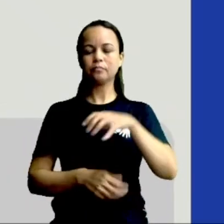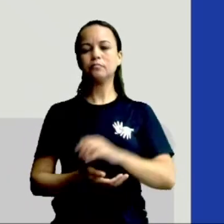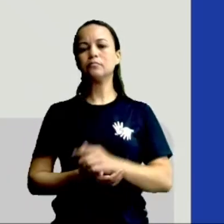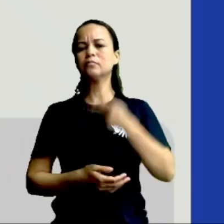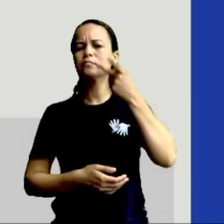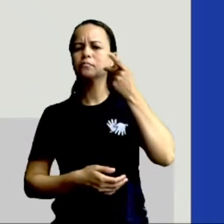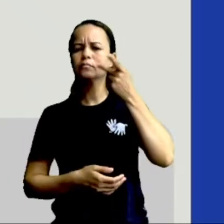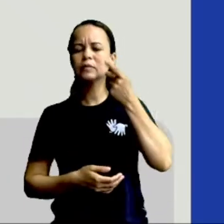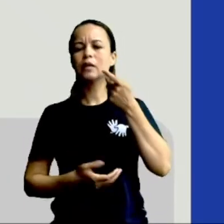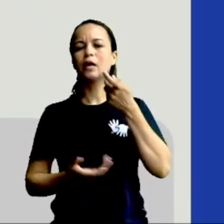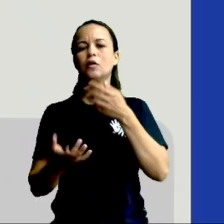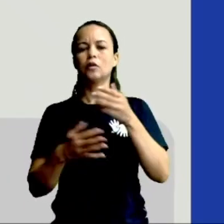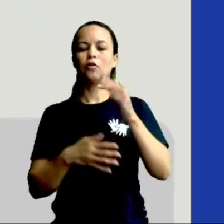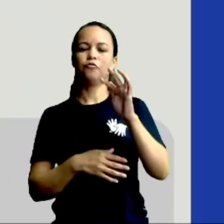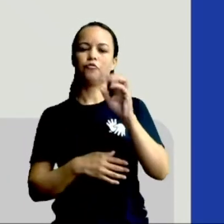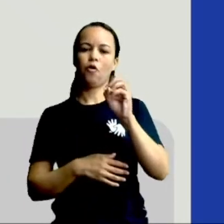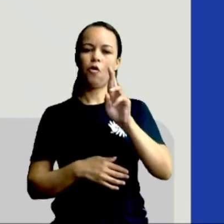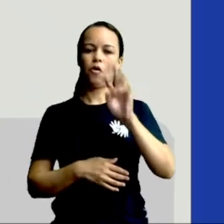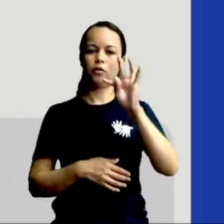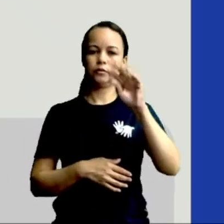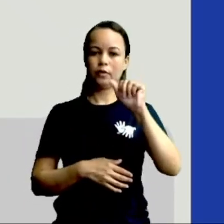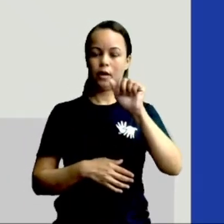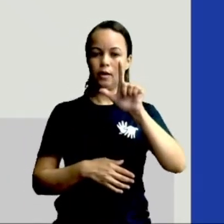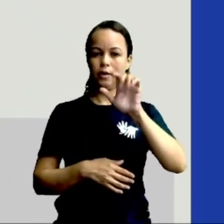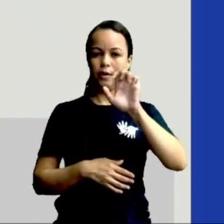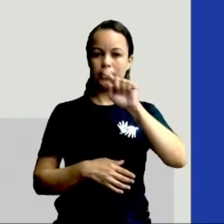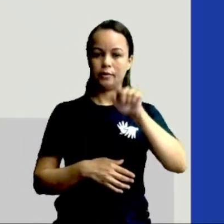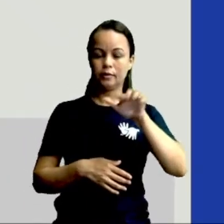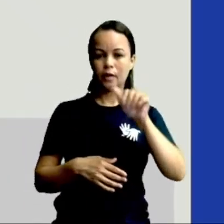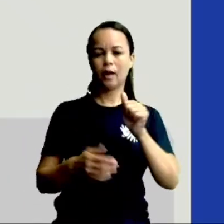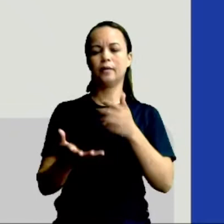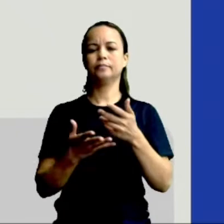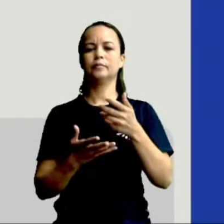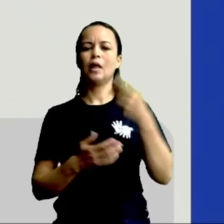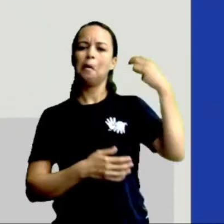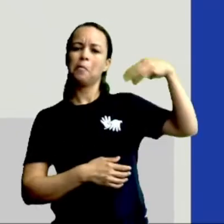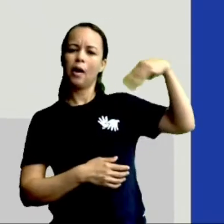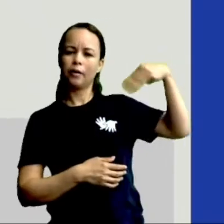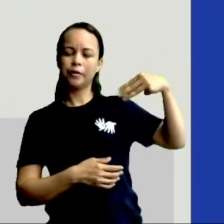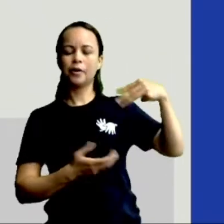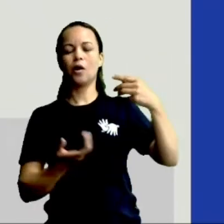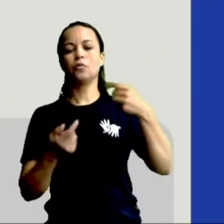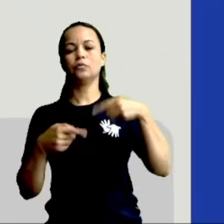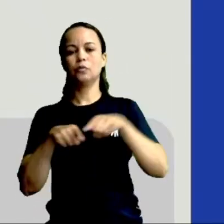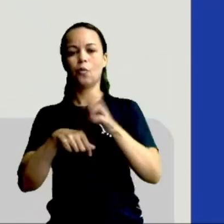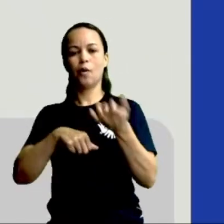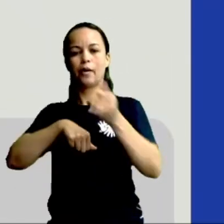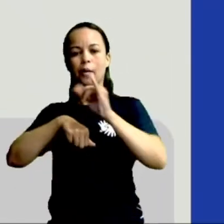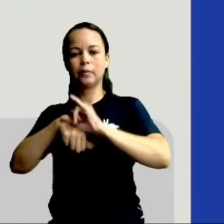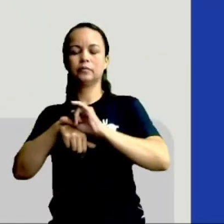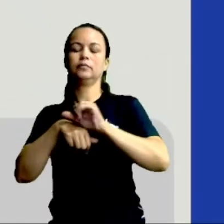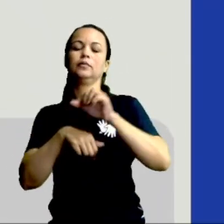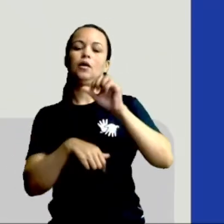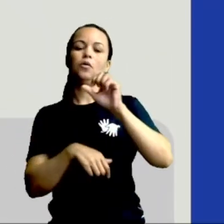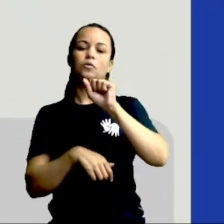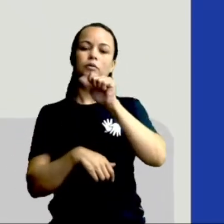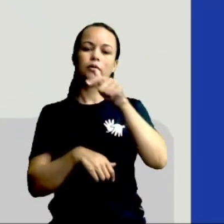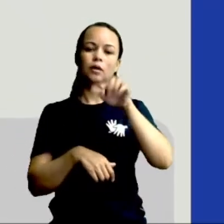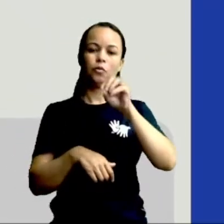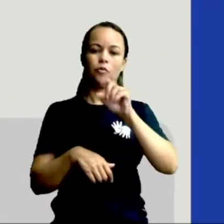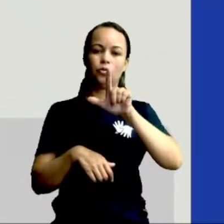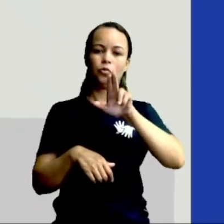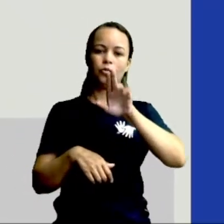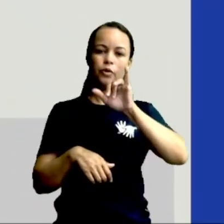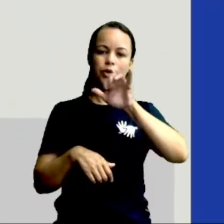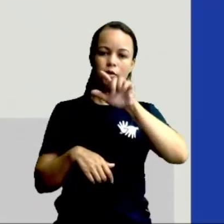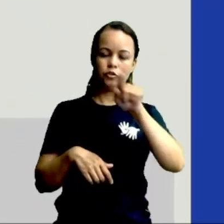capital Fortaleza, Maranhão, com a capital São Luís, Paraíba, com a capital de João